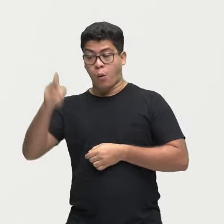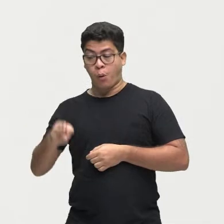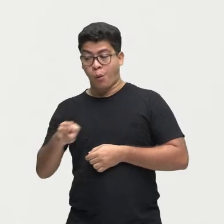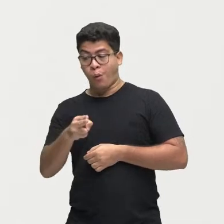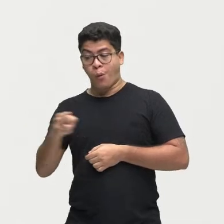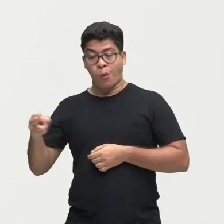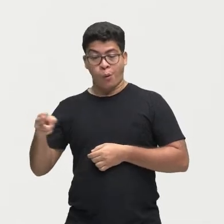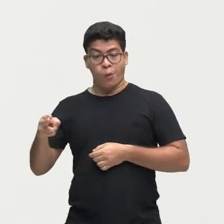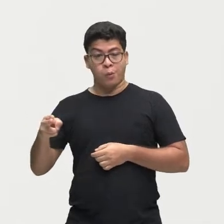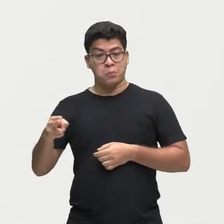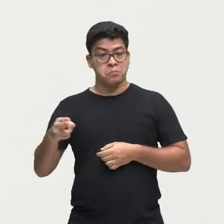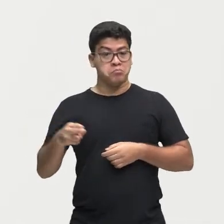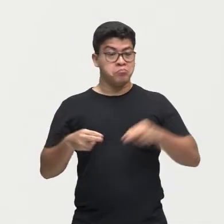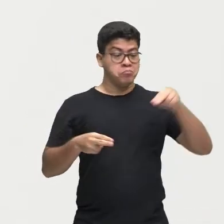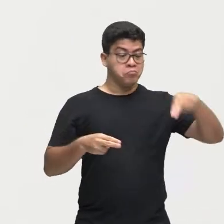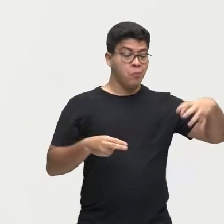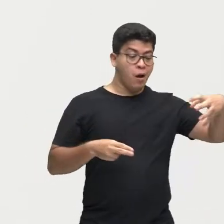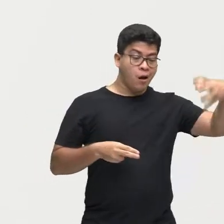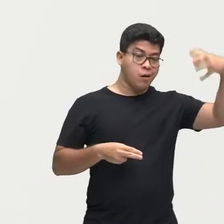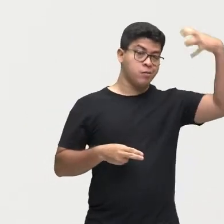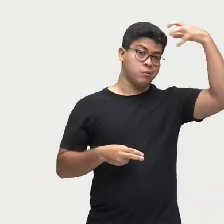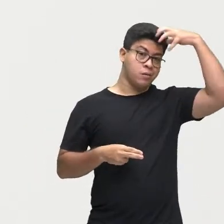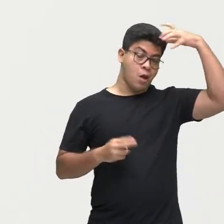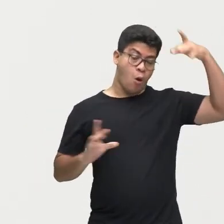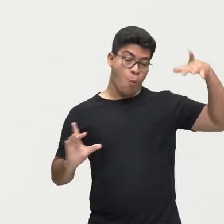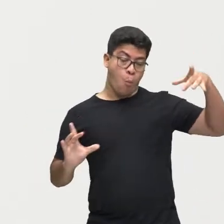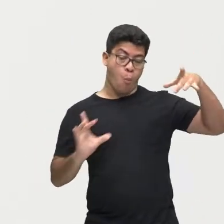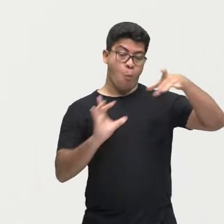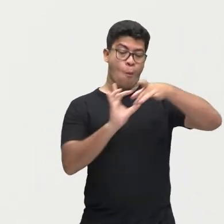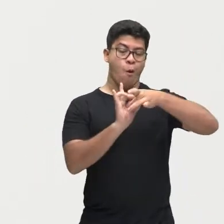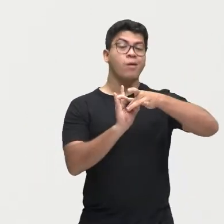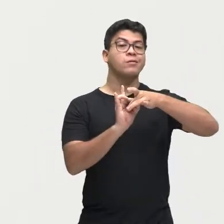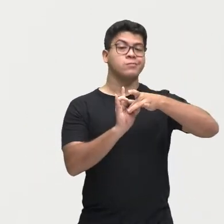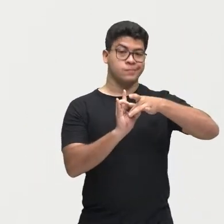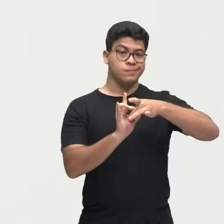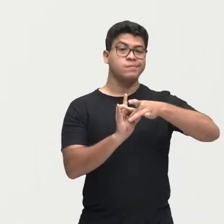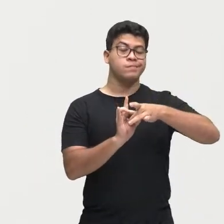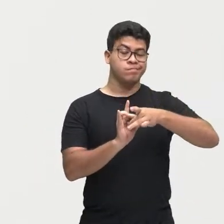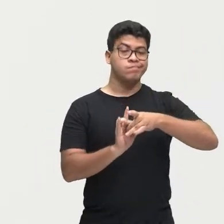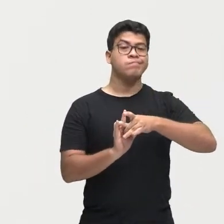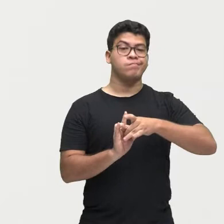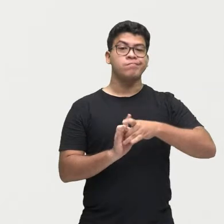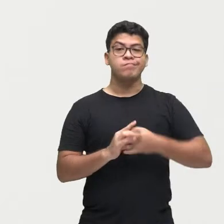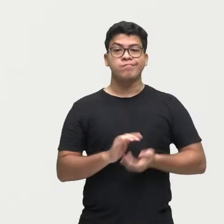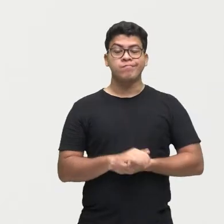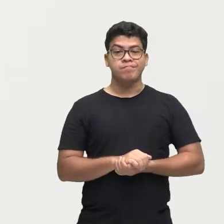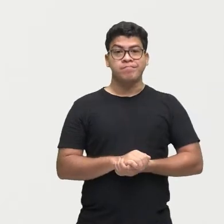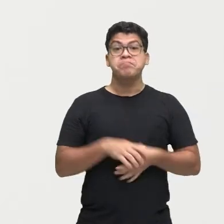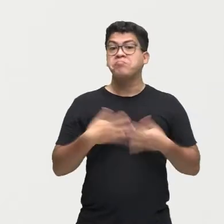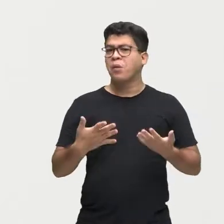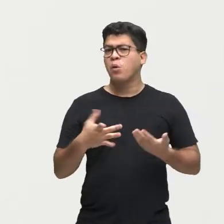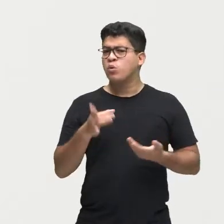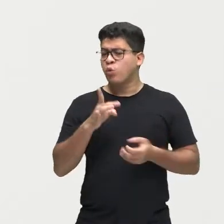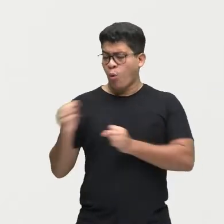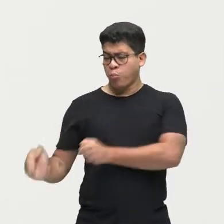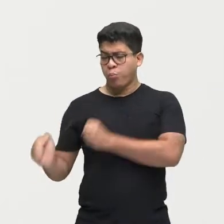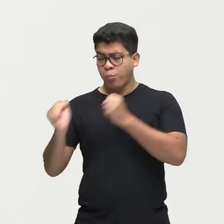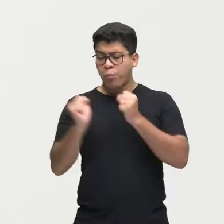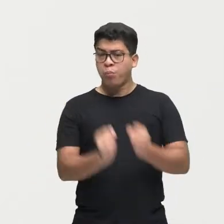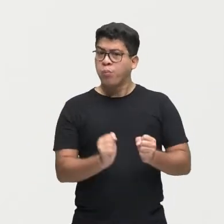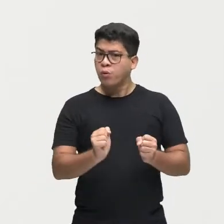definir isso justamente porque estes reis absolutistas agora vão ter não somente o poder do Estado, mas também ali o poder